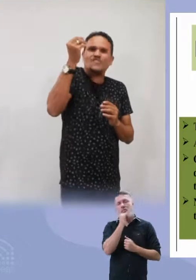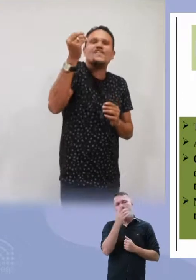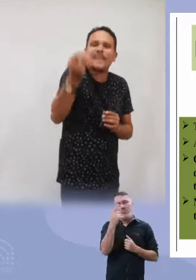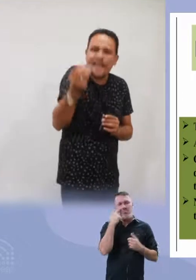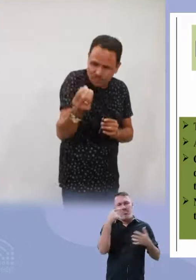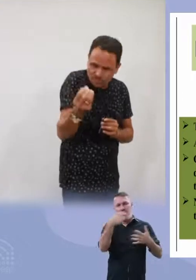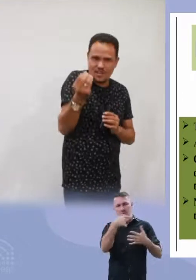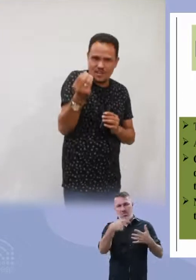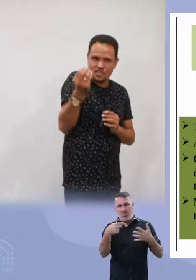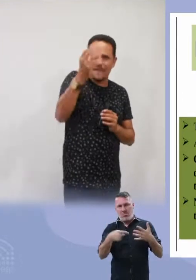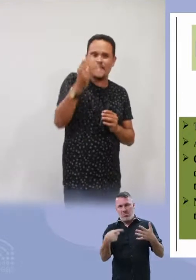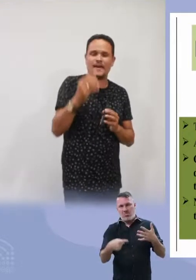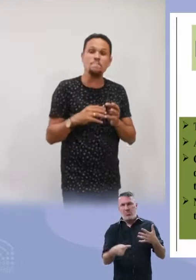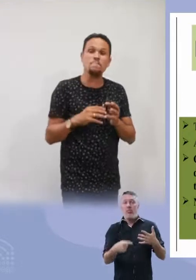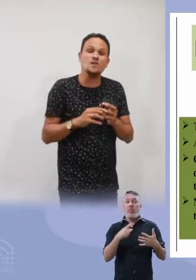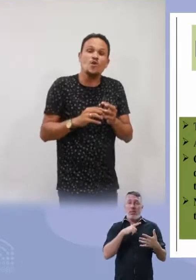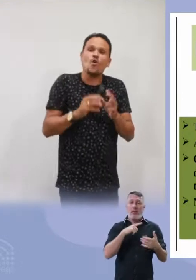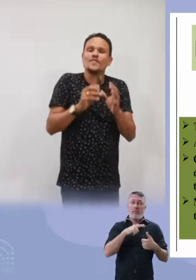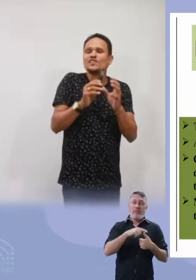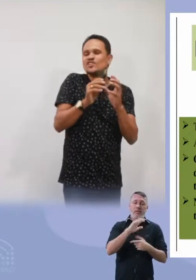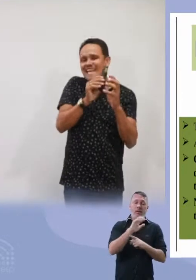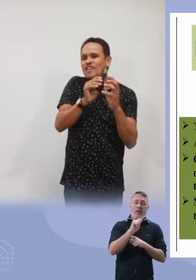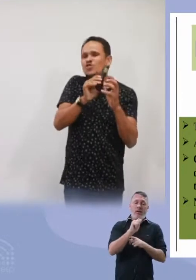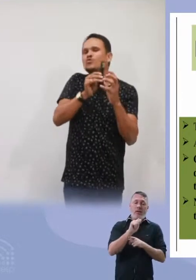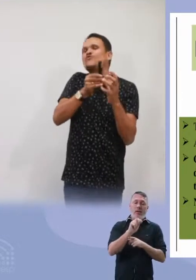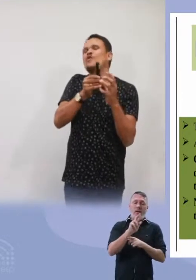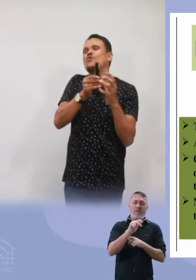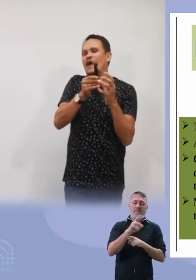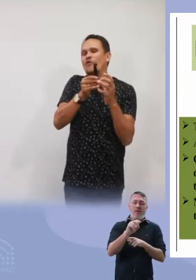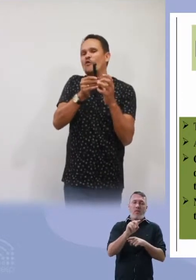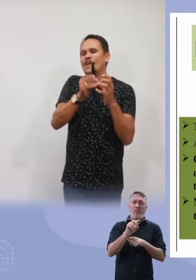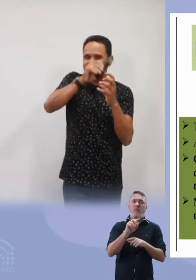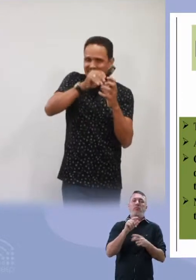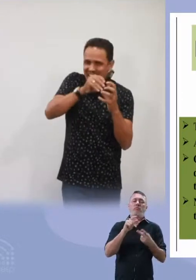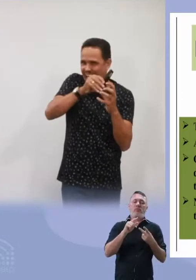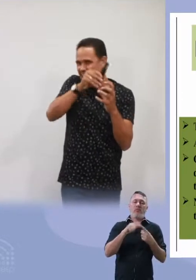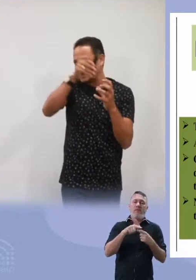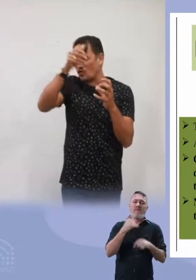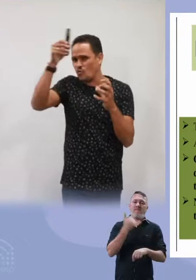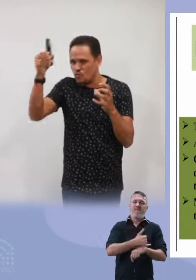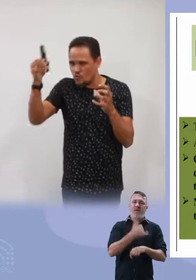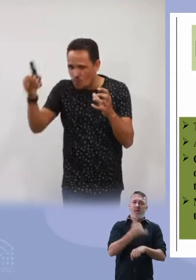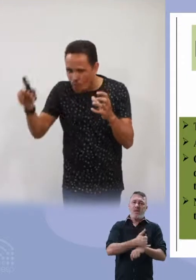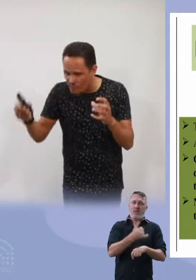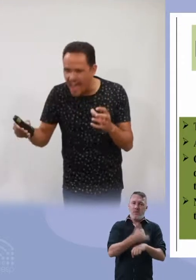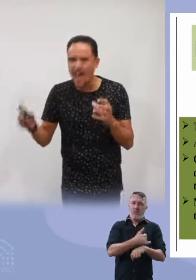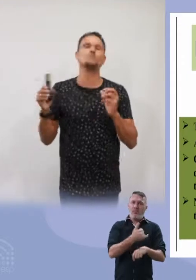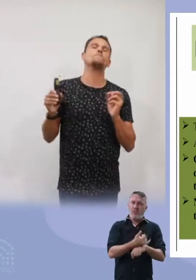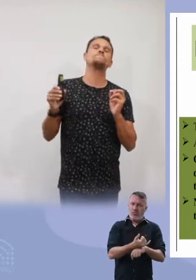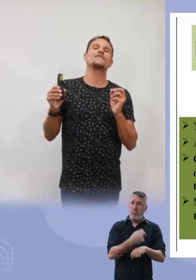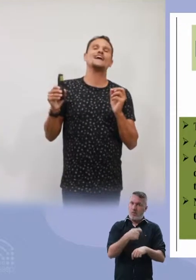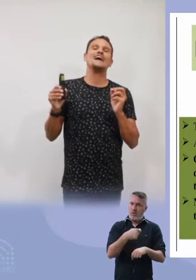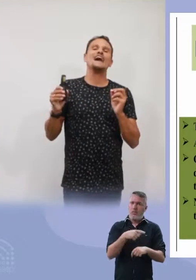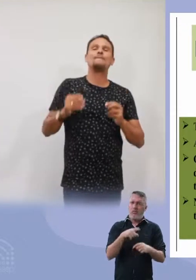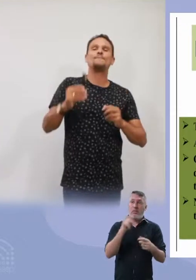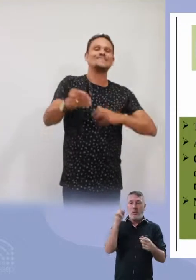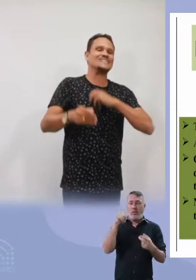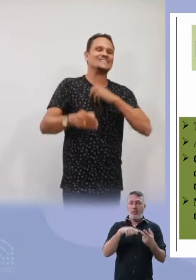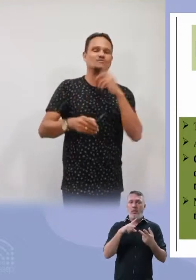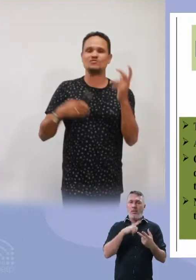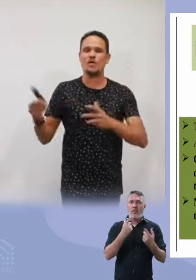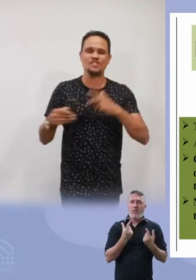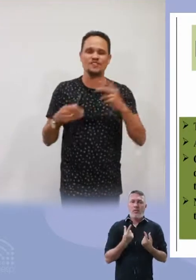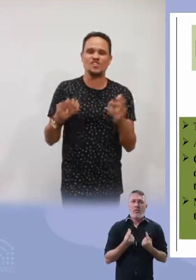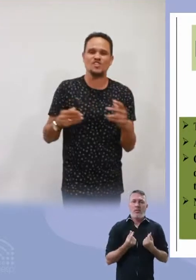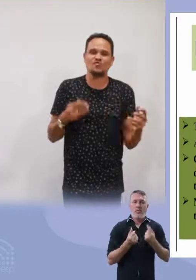pensado diferente. De que maneira? Quando a gente sai do mundo feudal e ingressa no mundo moderno, a